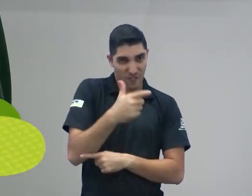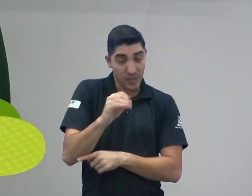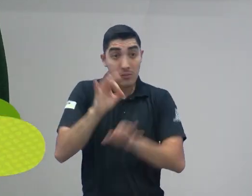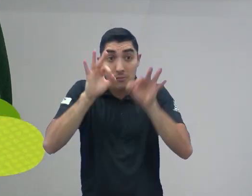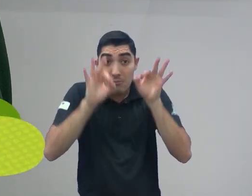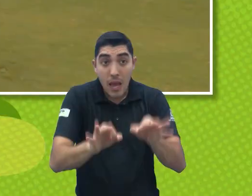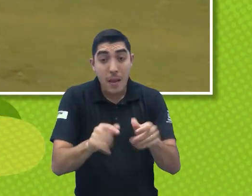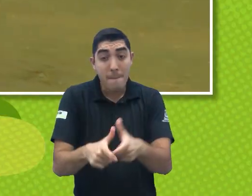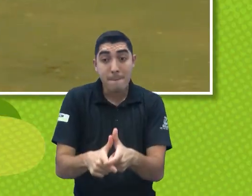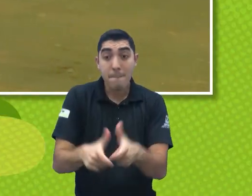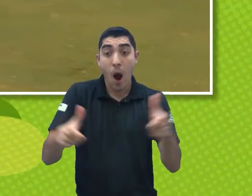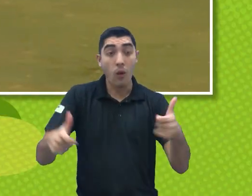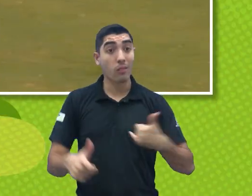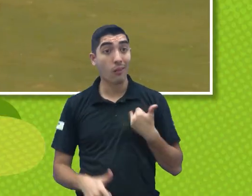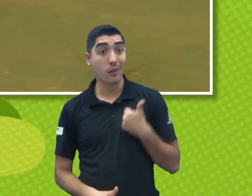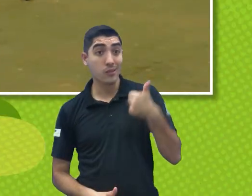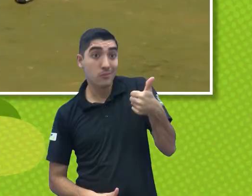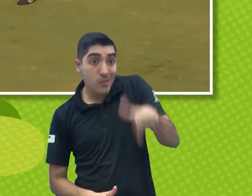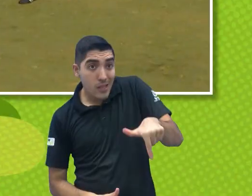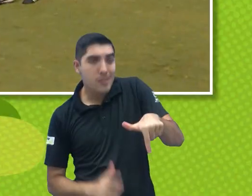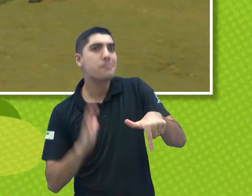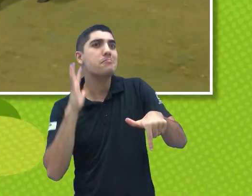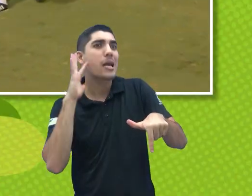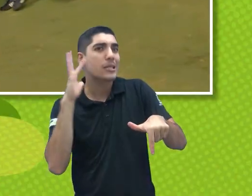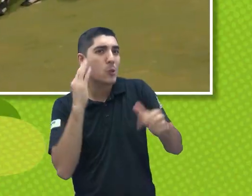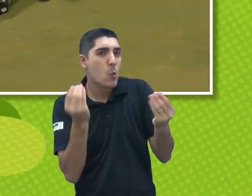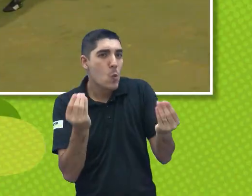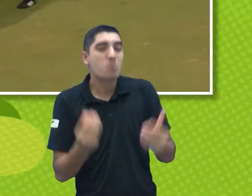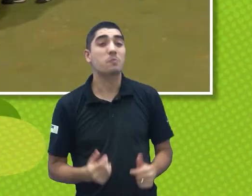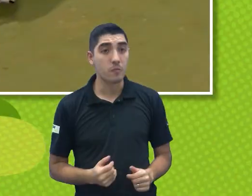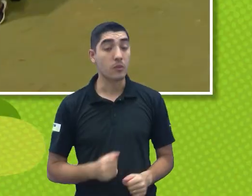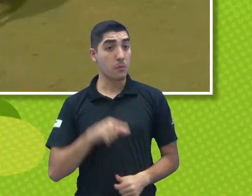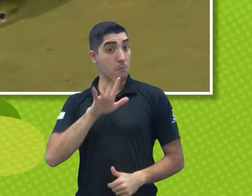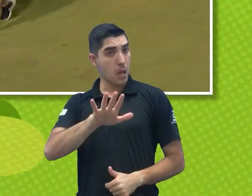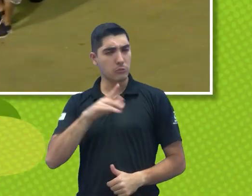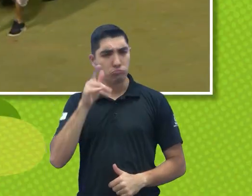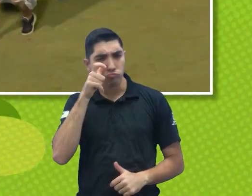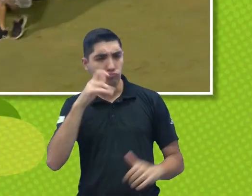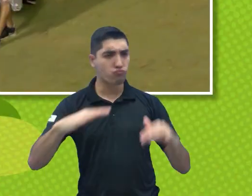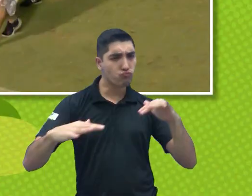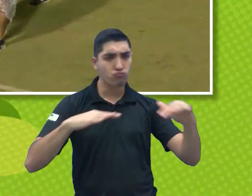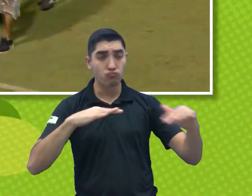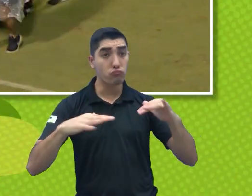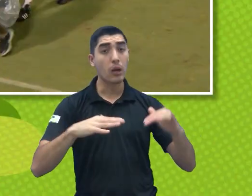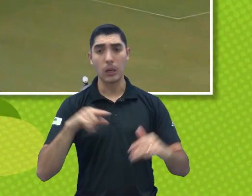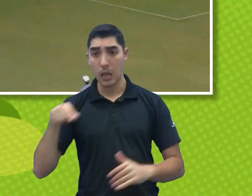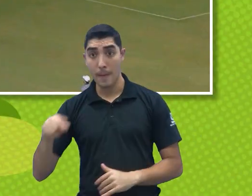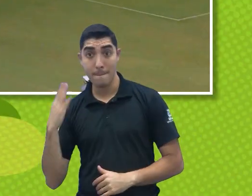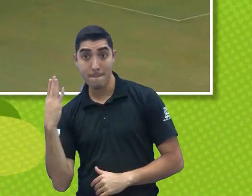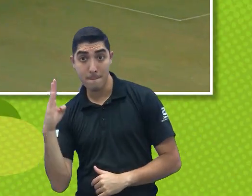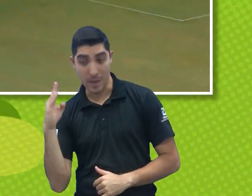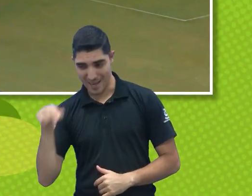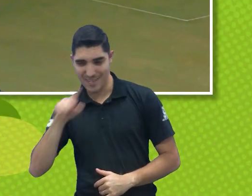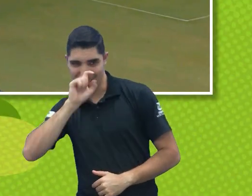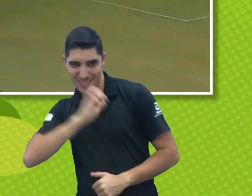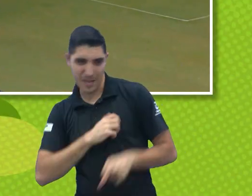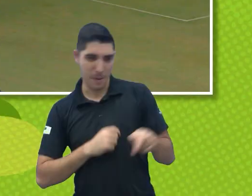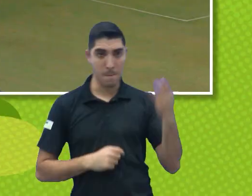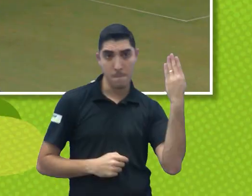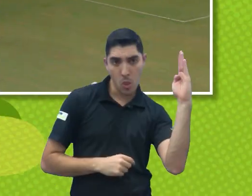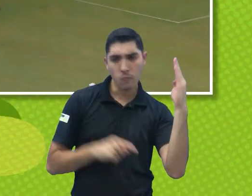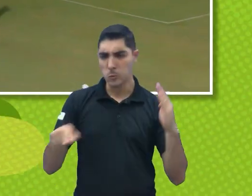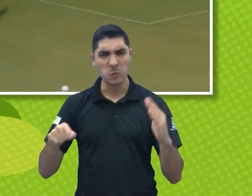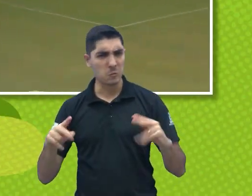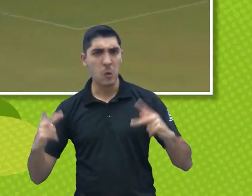e realmente contra o Botafogo, em determinado momento, São José jogou de igual para igual. O São José criou chances para empatar o jogo, acabou não conseguindo e claro